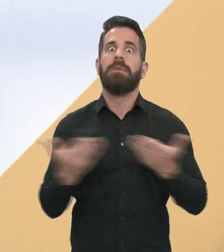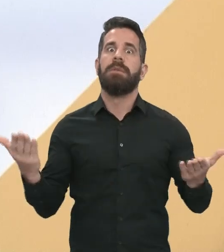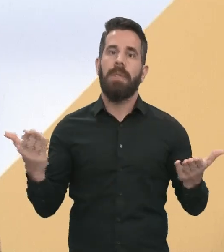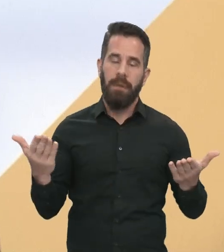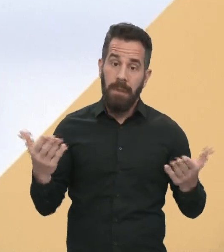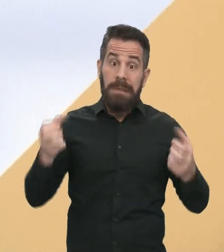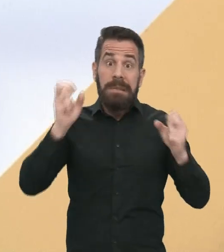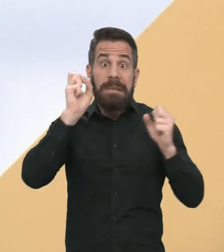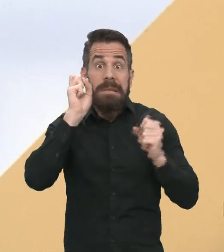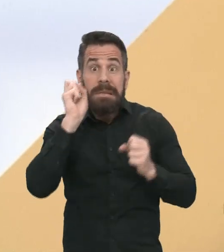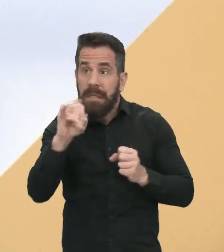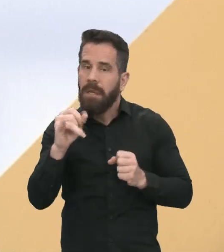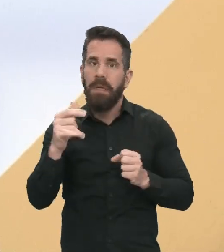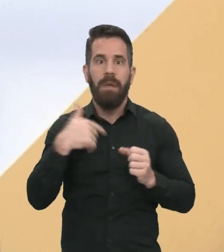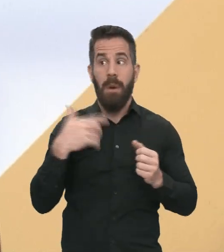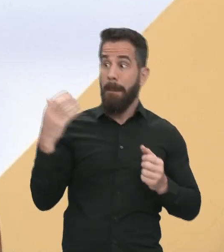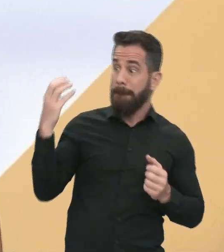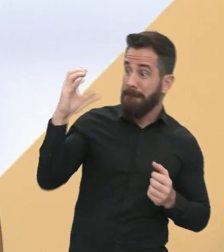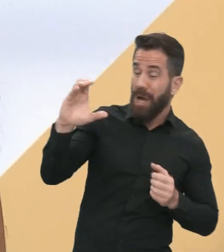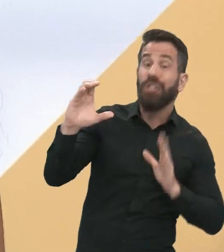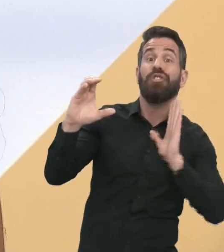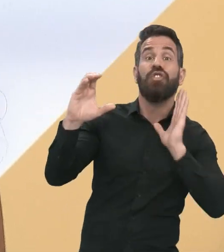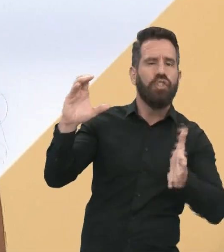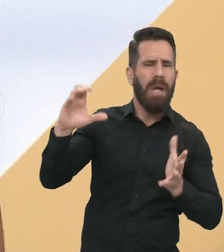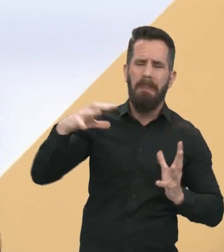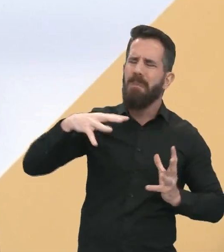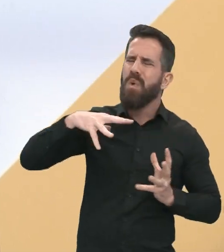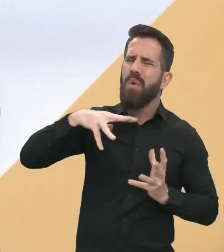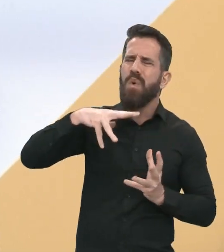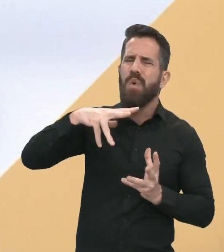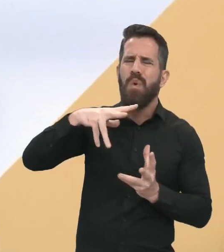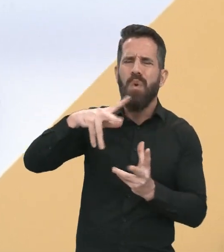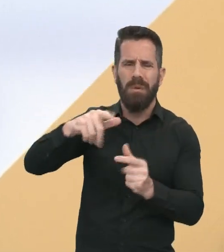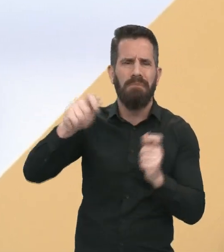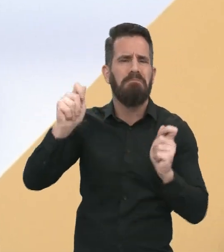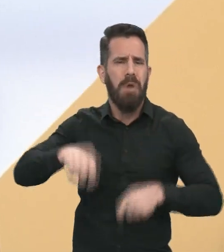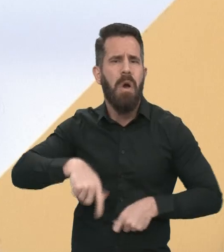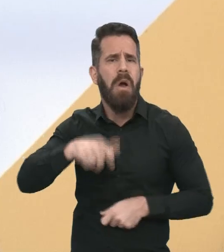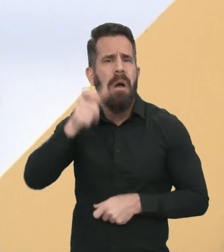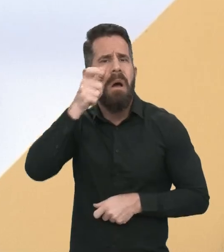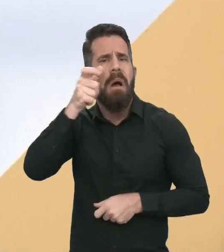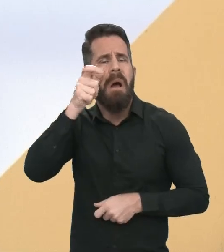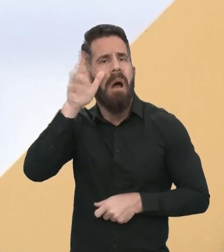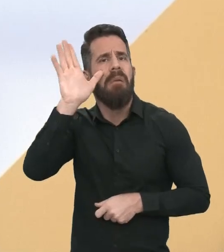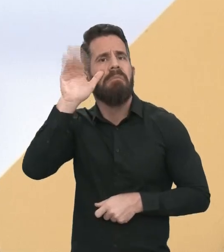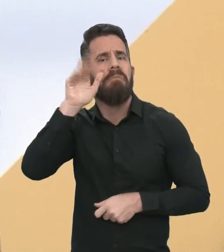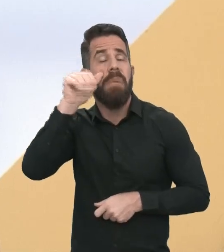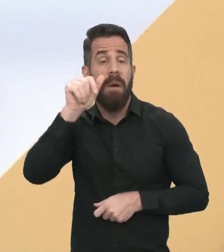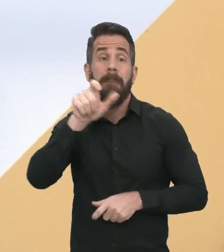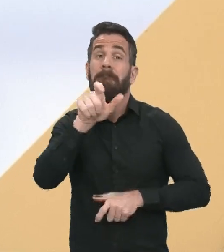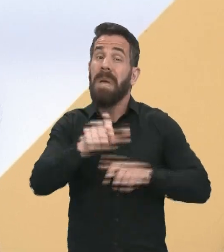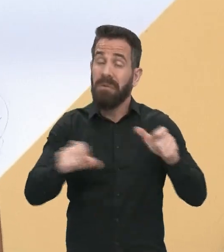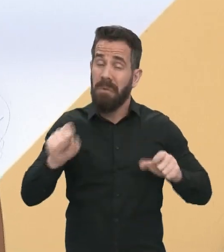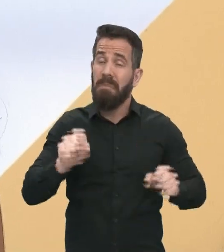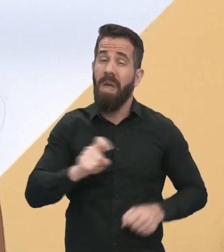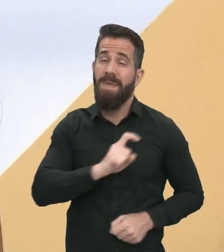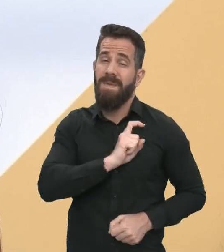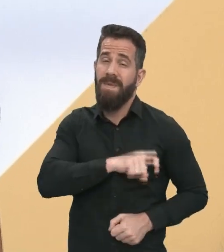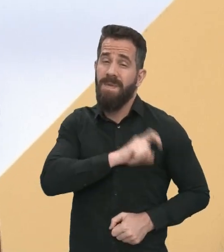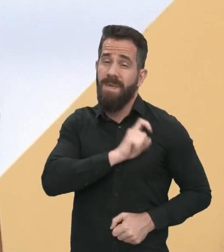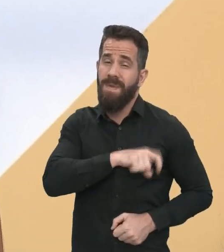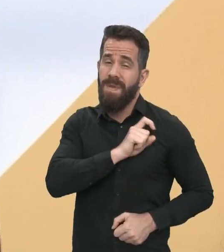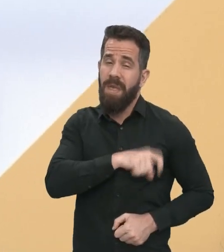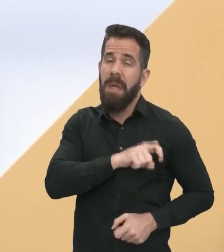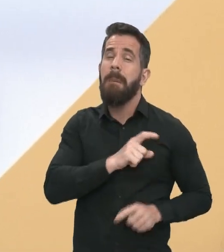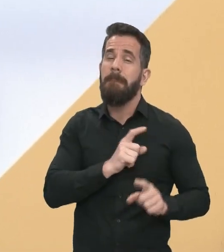vai chegar lá do outro lado do mundo. E aí tem pessoas que podem usar esse conteúdo para outras coisas e não só porque